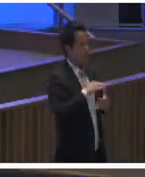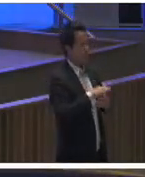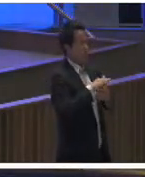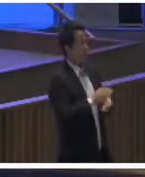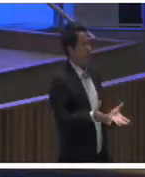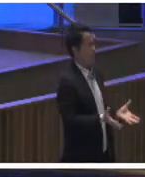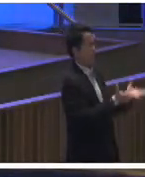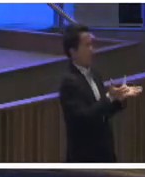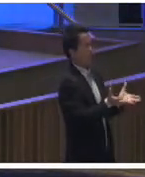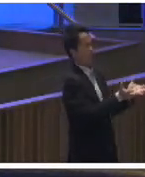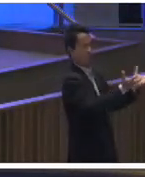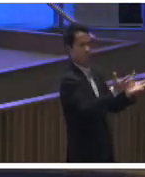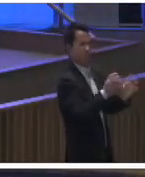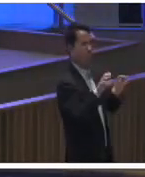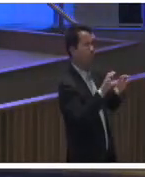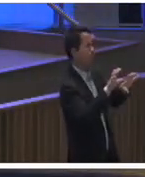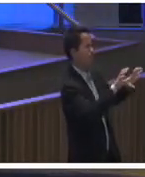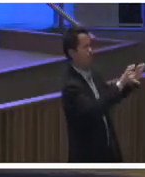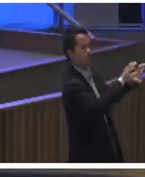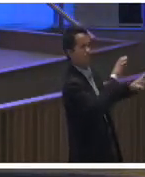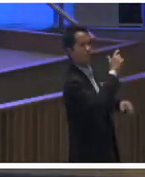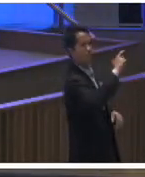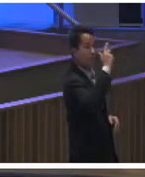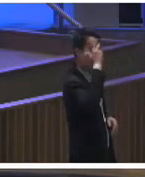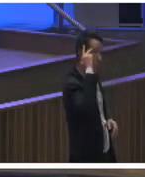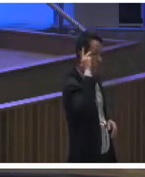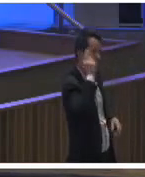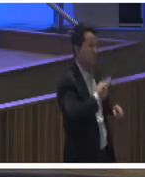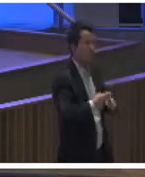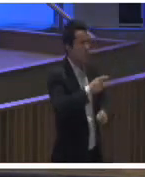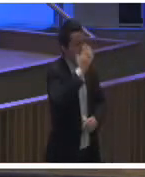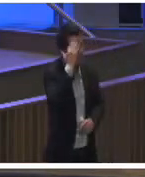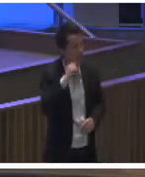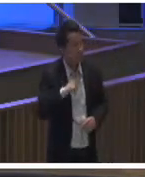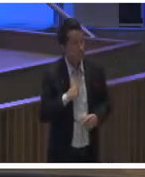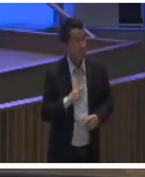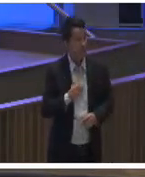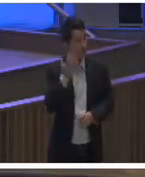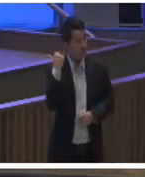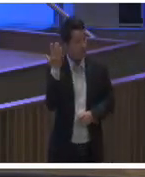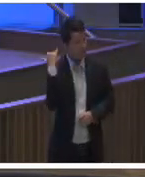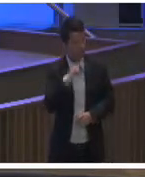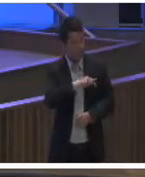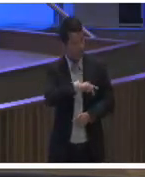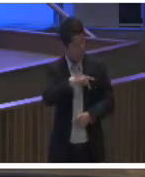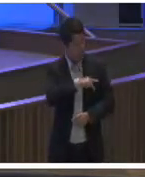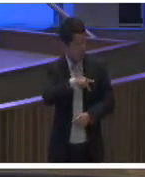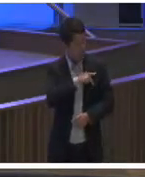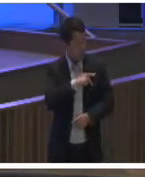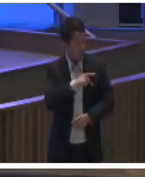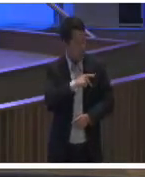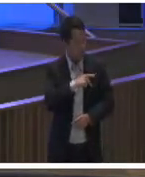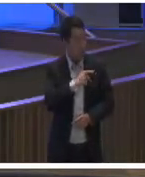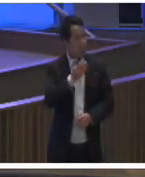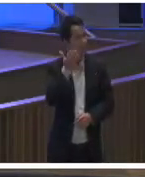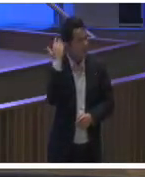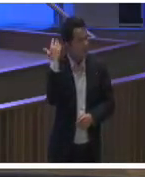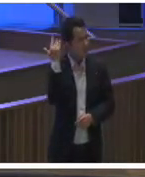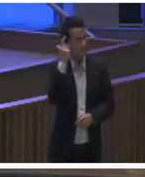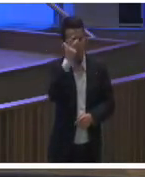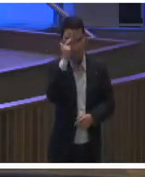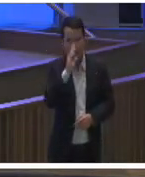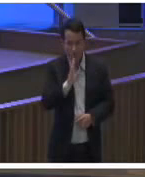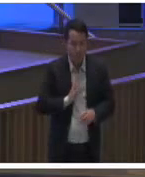motivação dele era carnal. Ele diz: ok, eu sou humano, eu tenho sentimentos, às vezes até fico com raiva, mas aquilo que